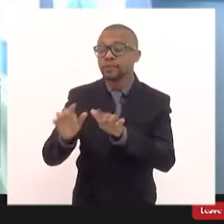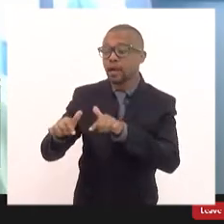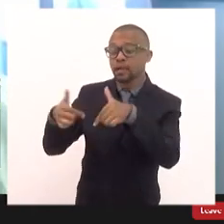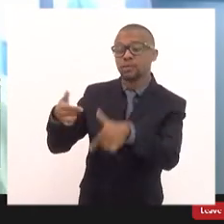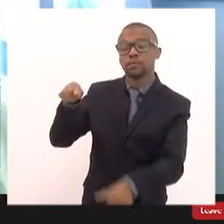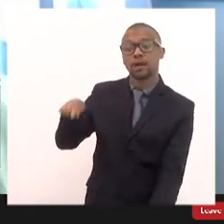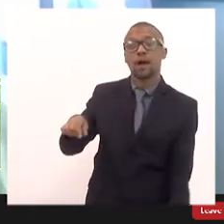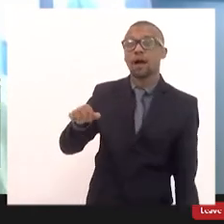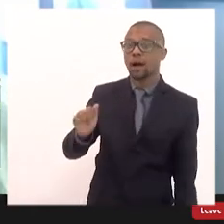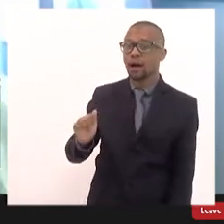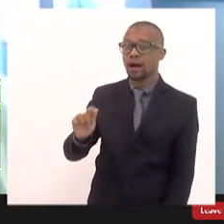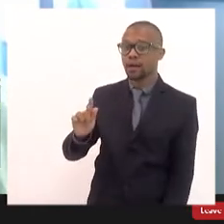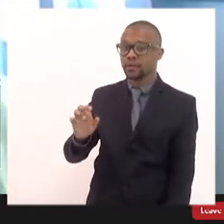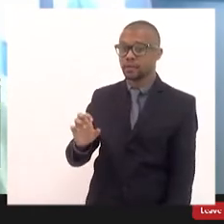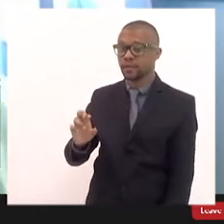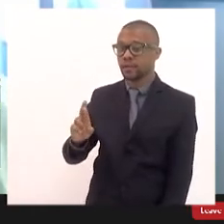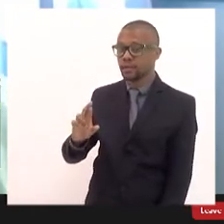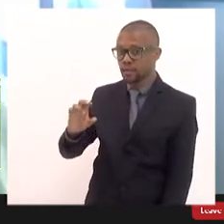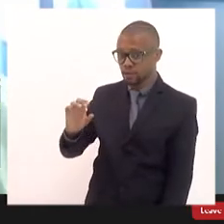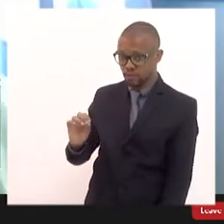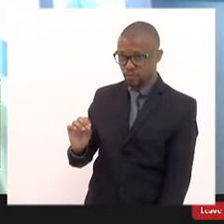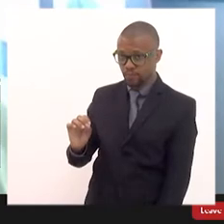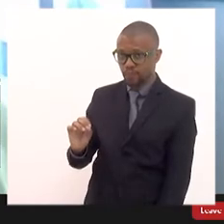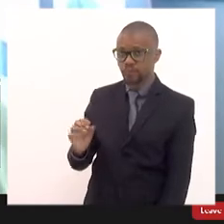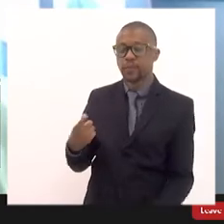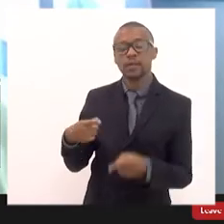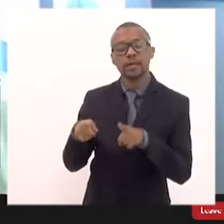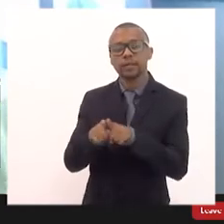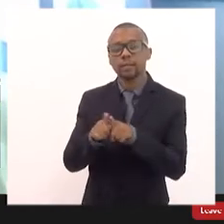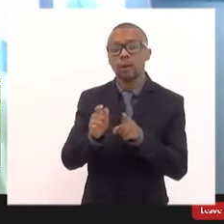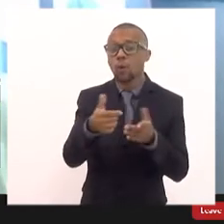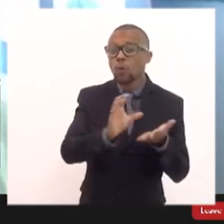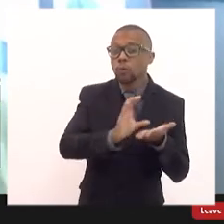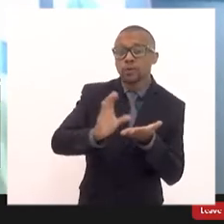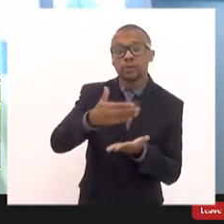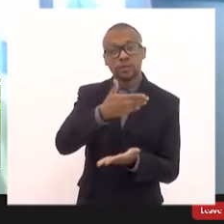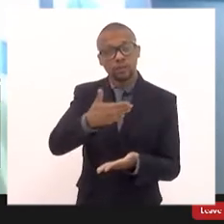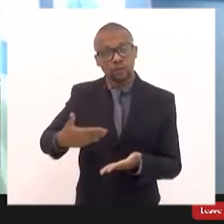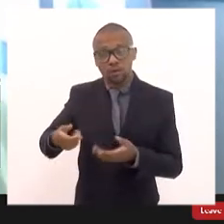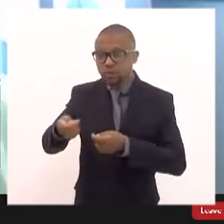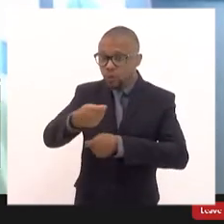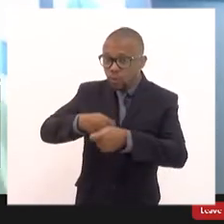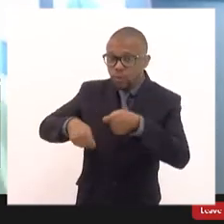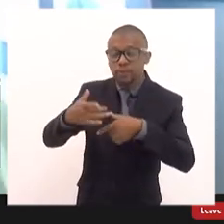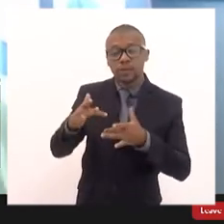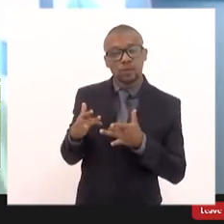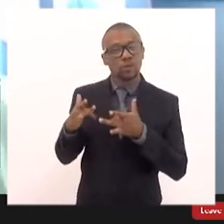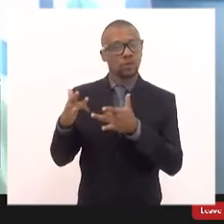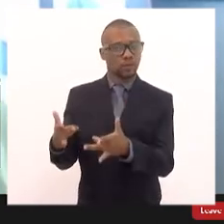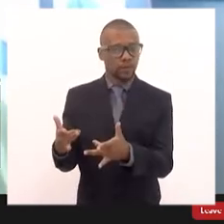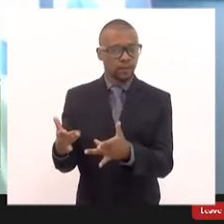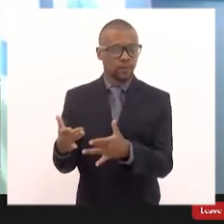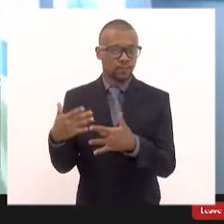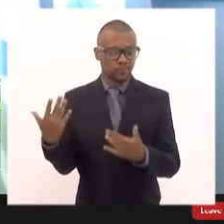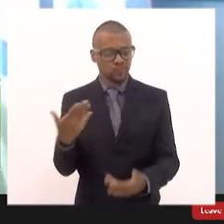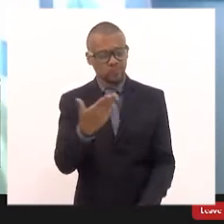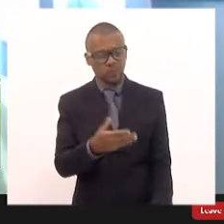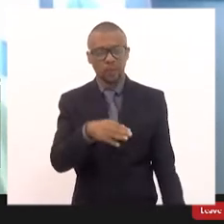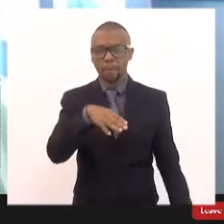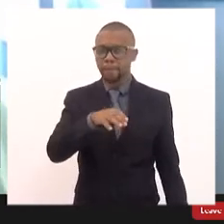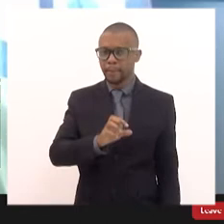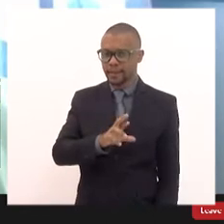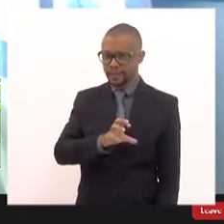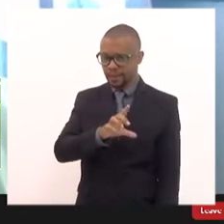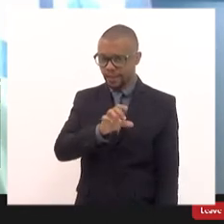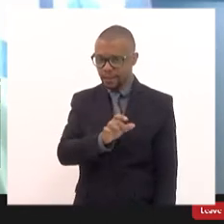E o Conselho Estadual da Economia Solidária, o Marcelo Xavier, ele tem um papel